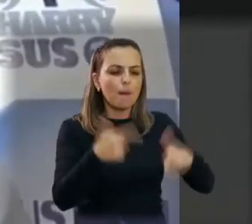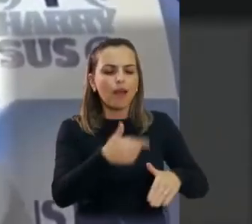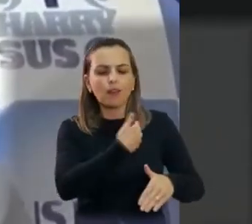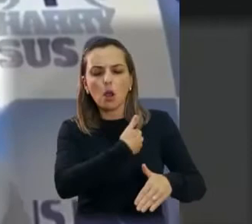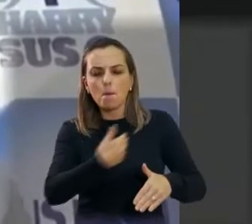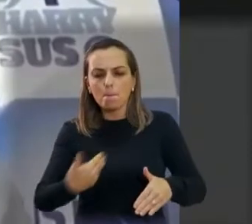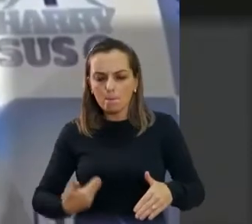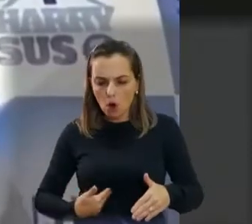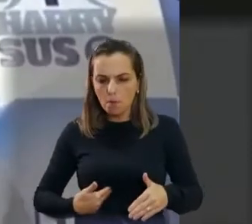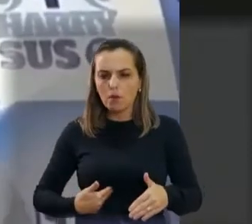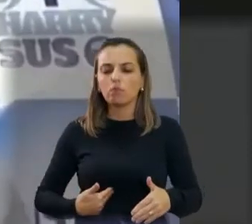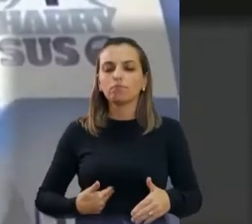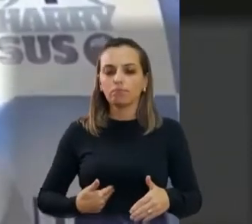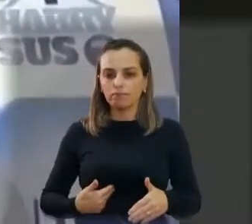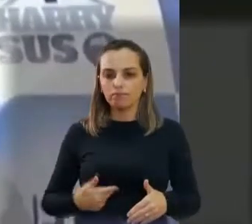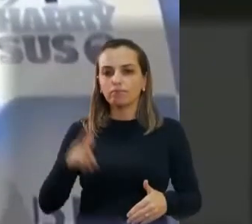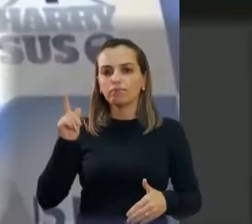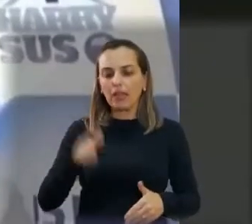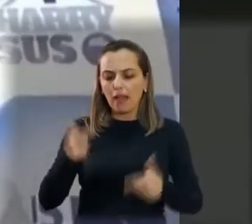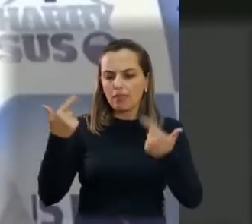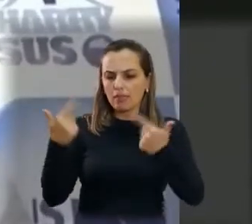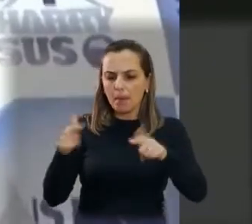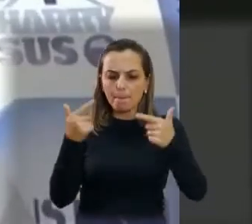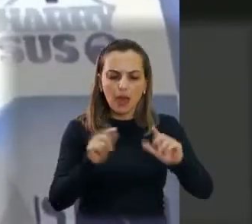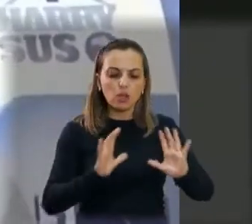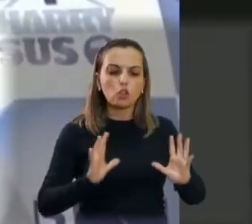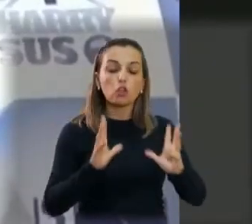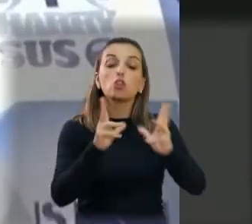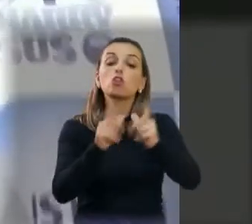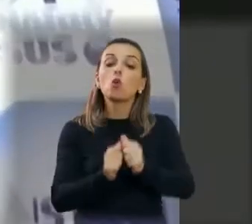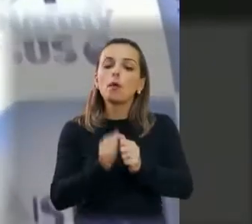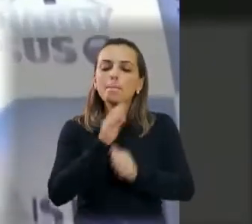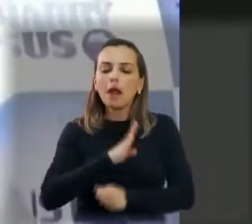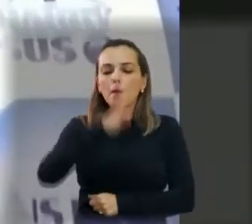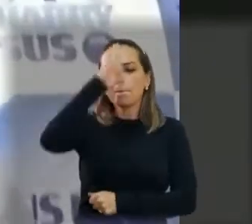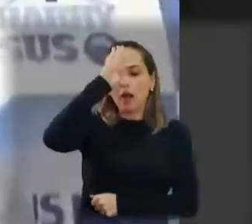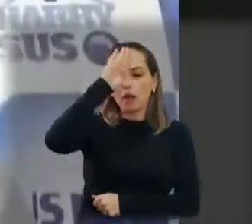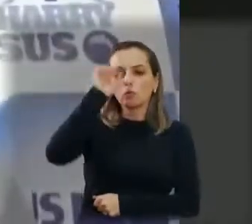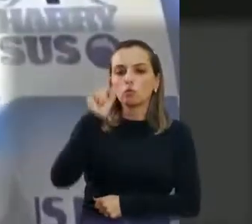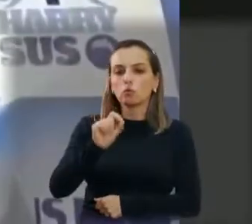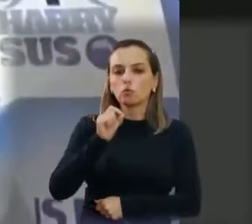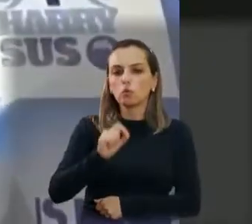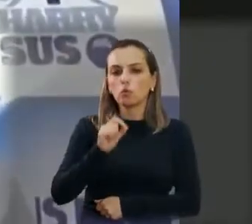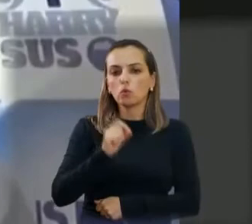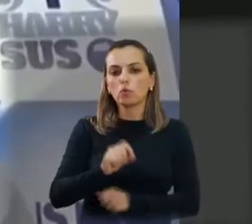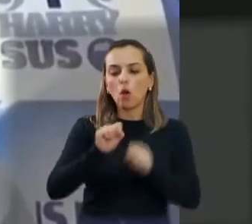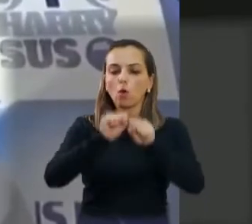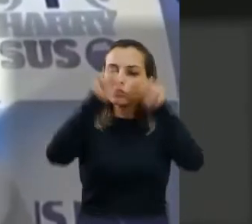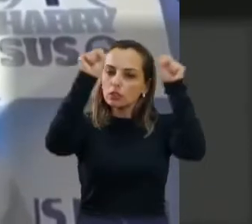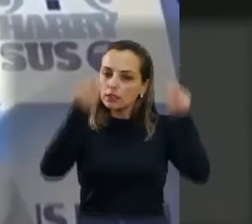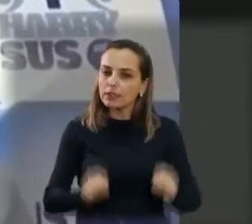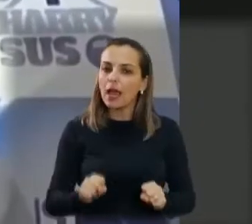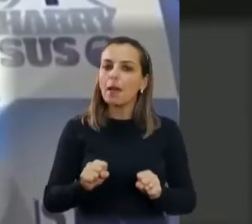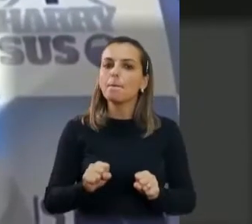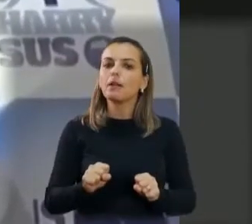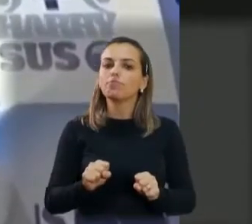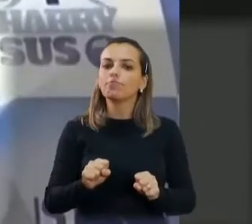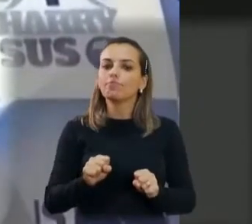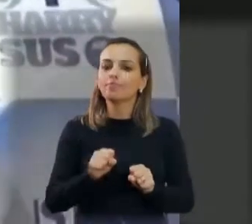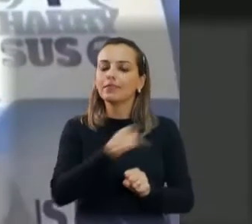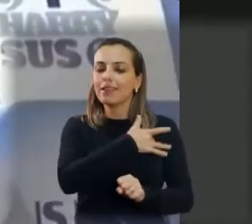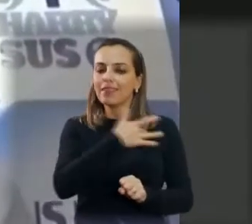com o público, como disse o Dr. Marcos, mas principalmente ao nosso Sistema Único de